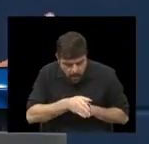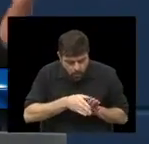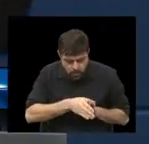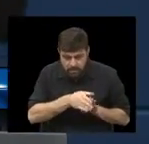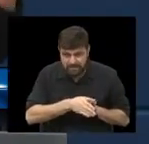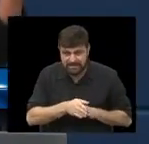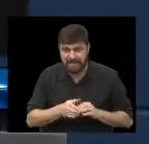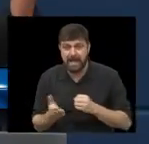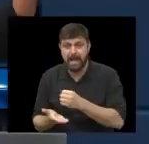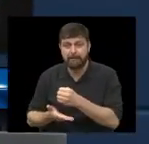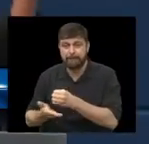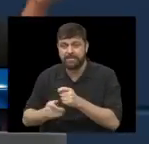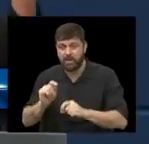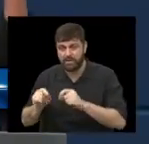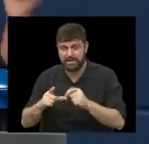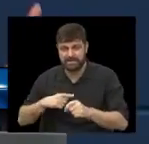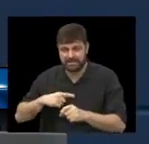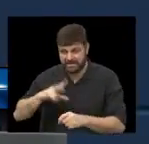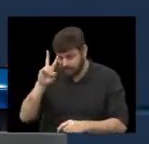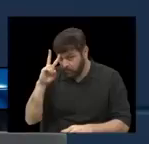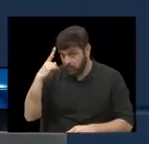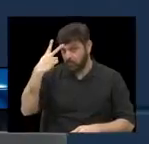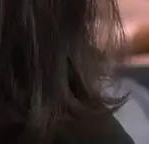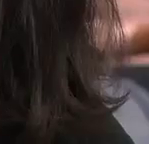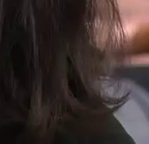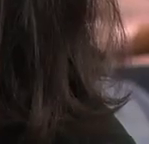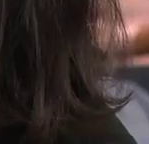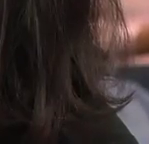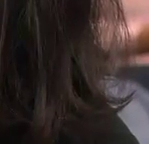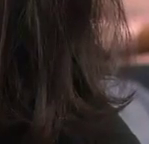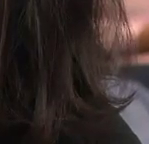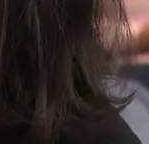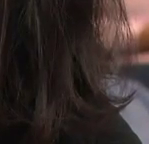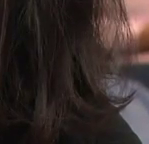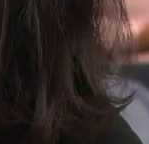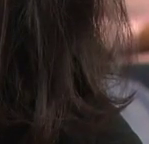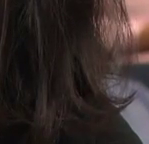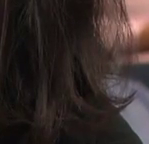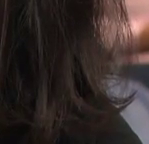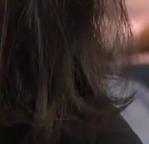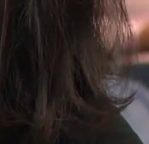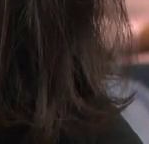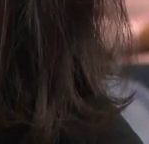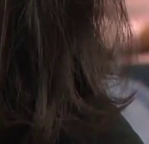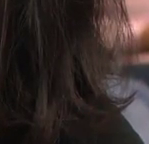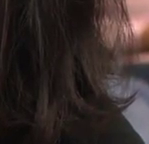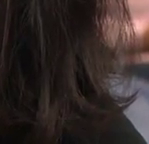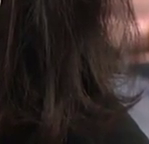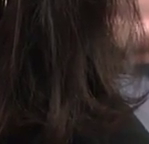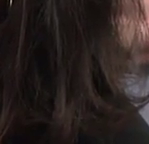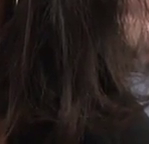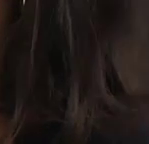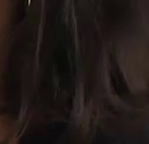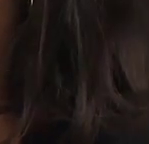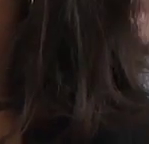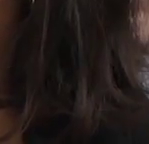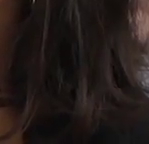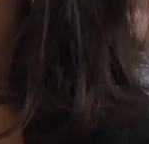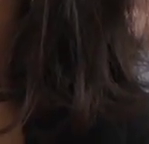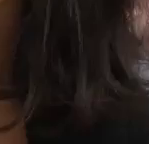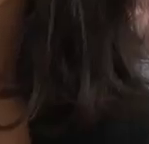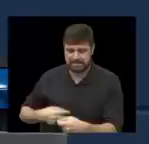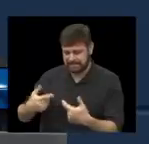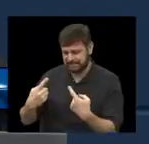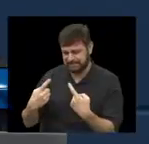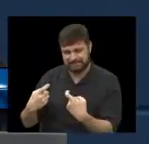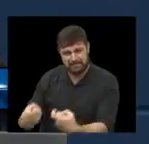fundamental que se mude a concepção da delegacia da mulher. Para Mariana Conte, é papel do poder público auxiliar as mulheres a sair do ciclo de